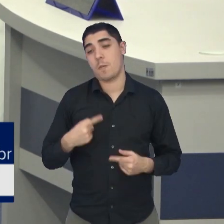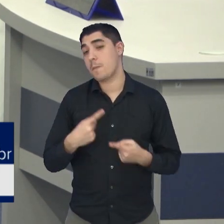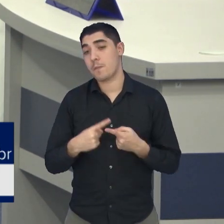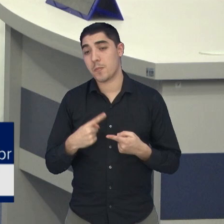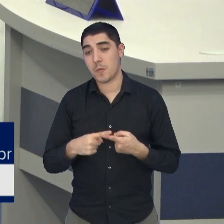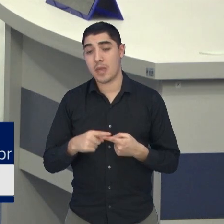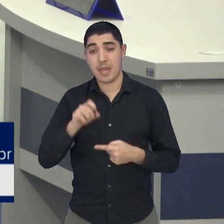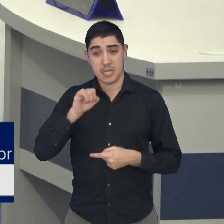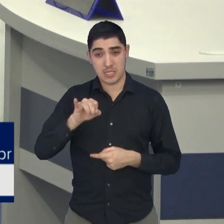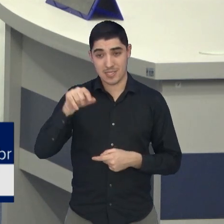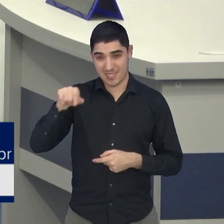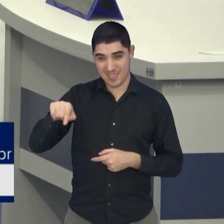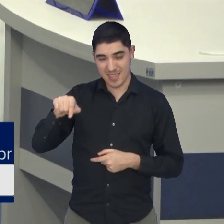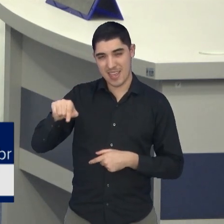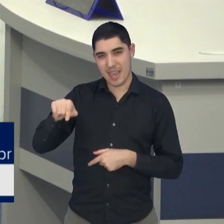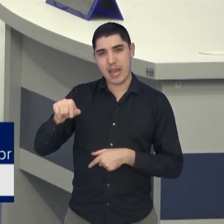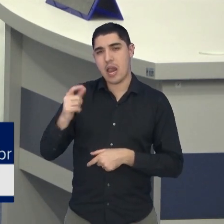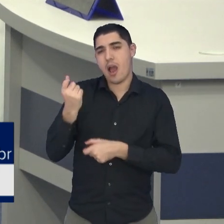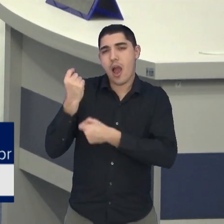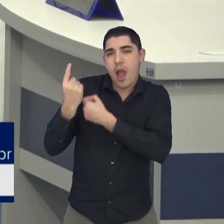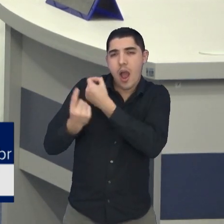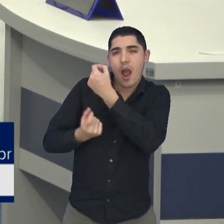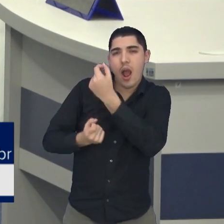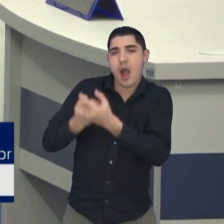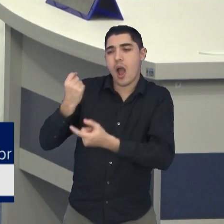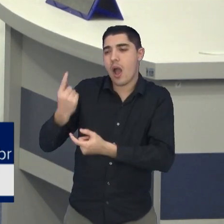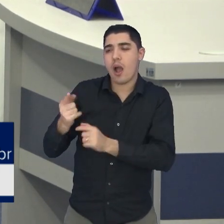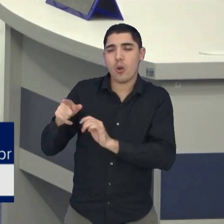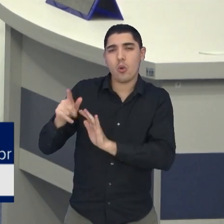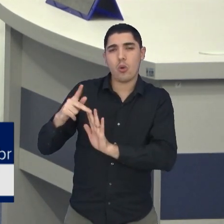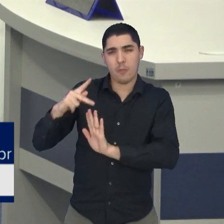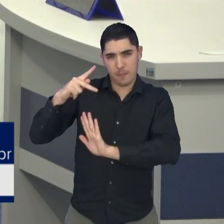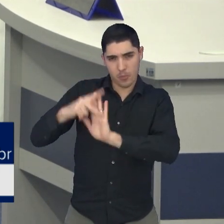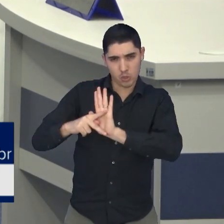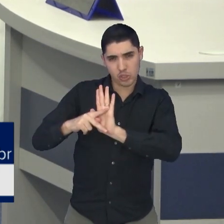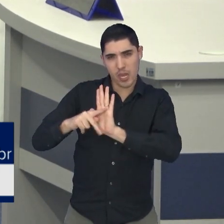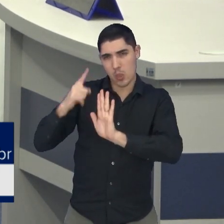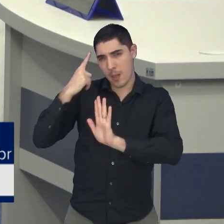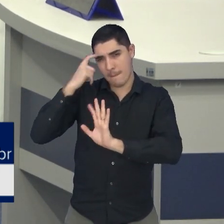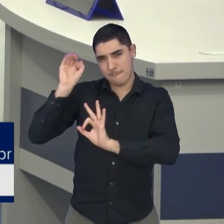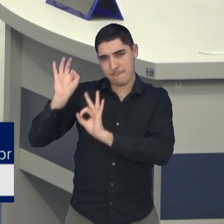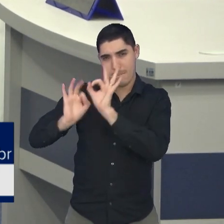uma alteração pontual no plano diretor